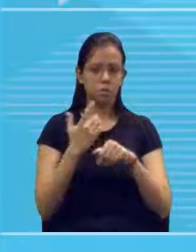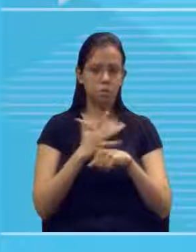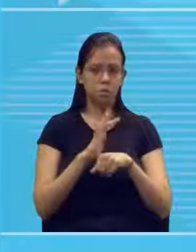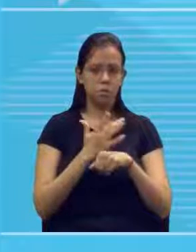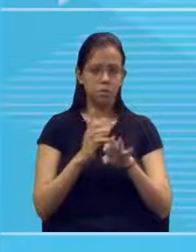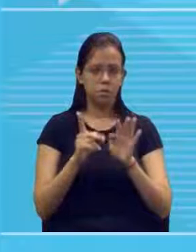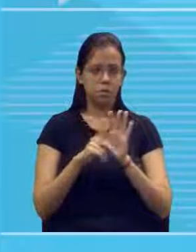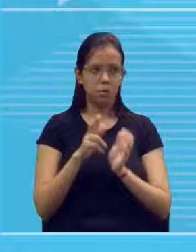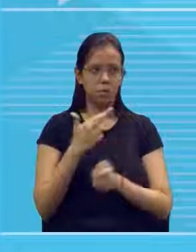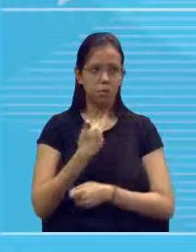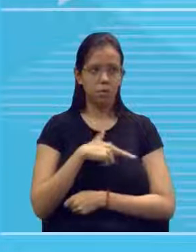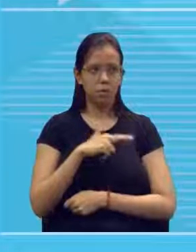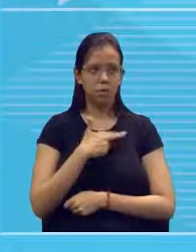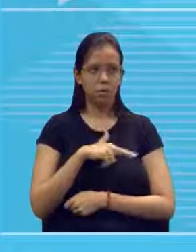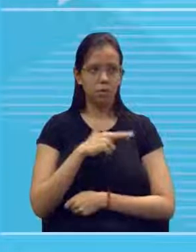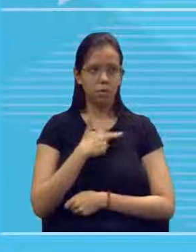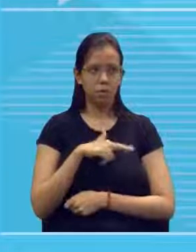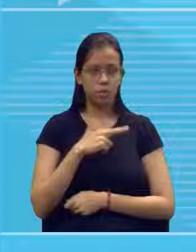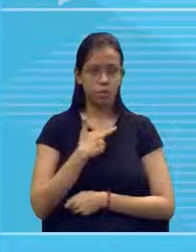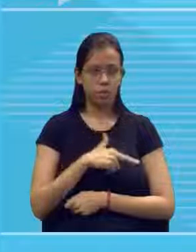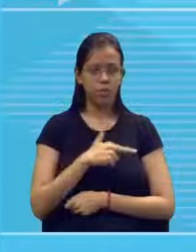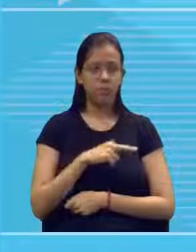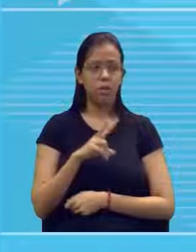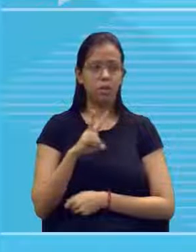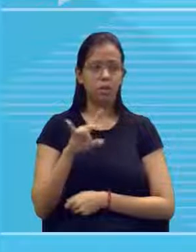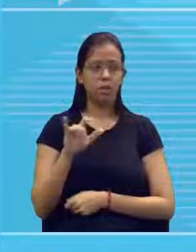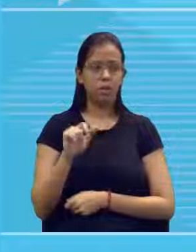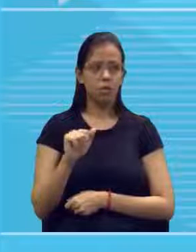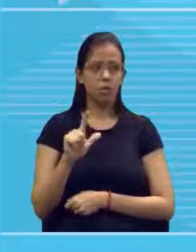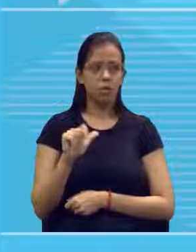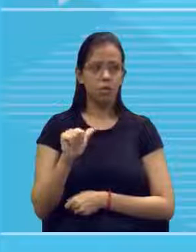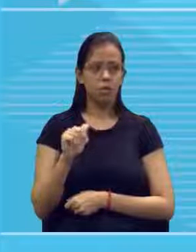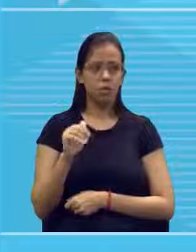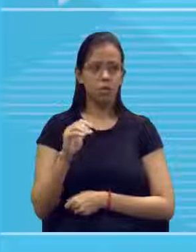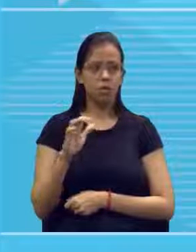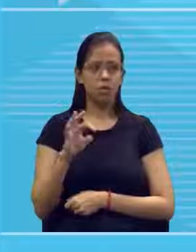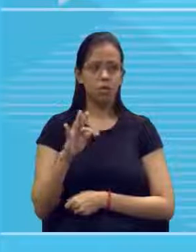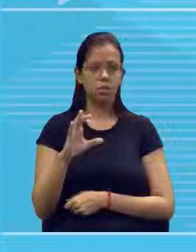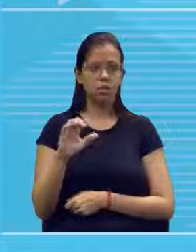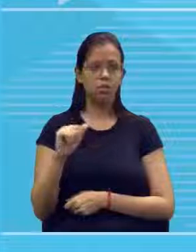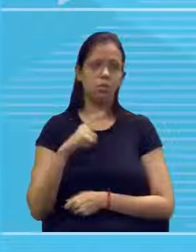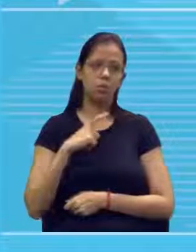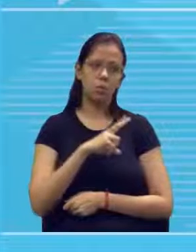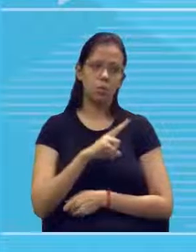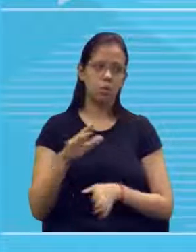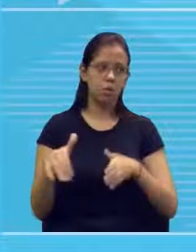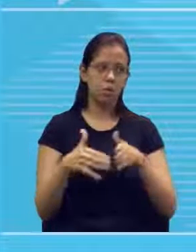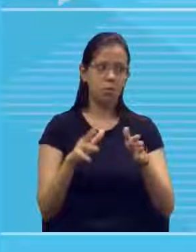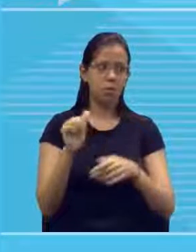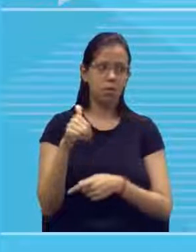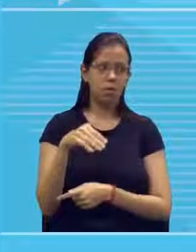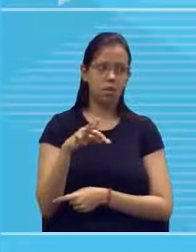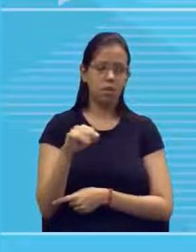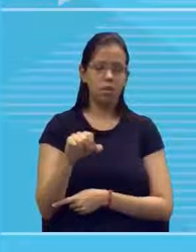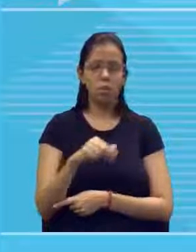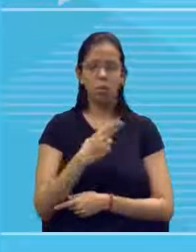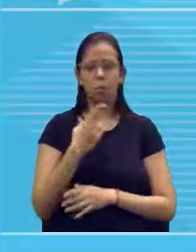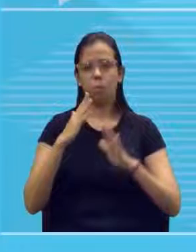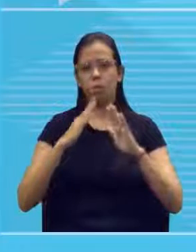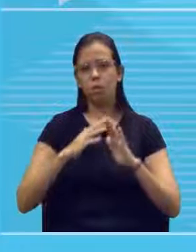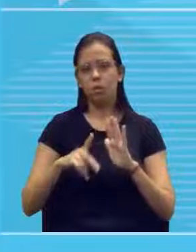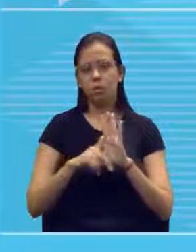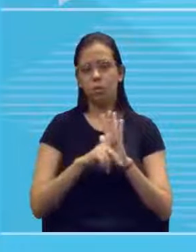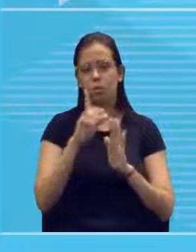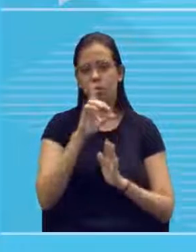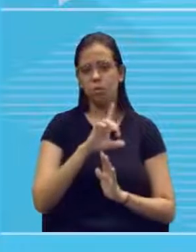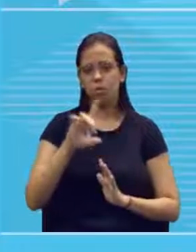a Via Láctea Era conhecido em denominada como caminho da Anta ou Morada dos